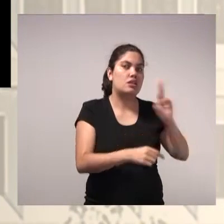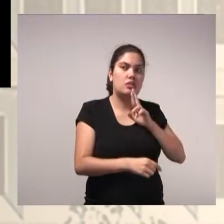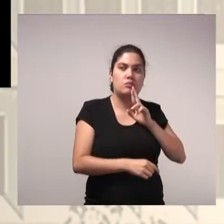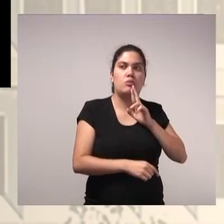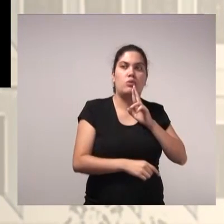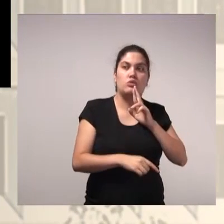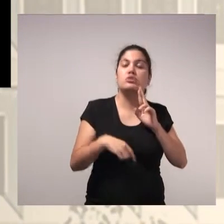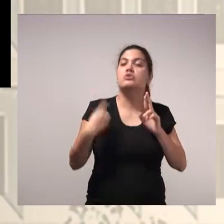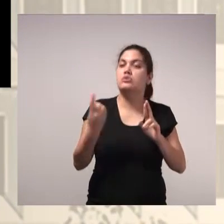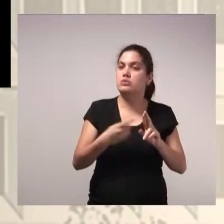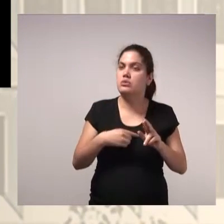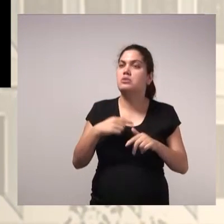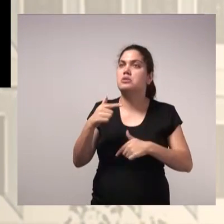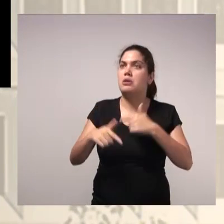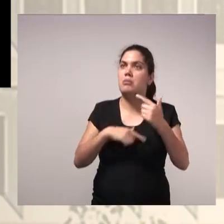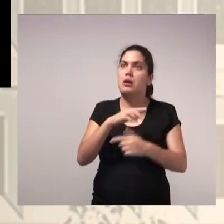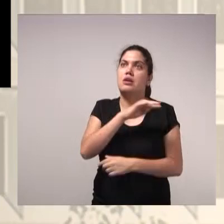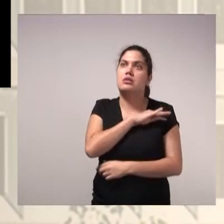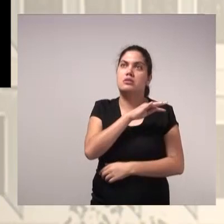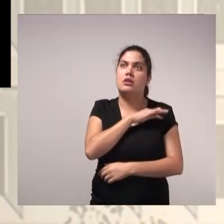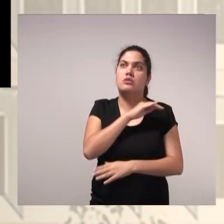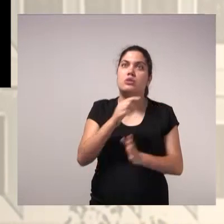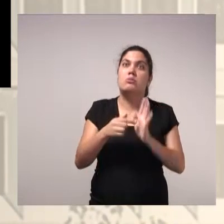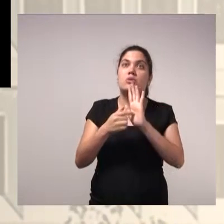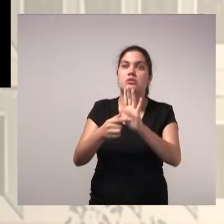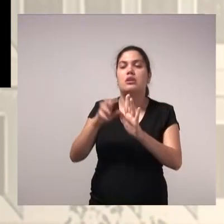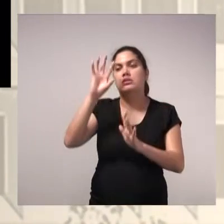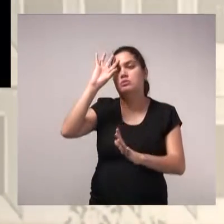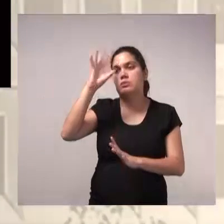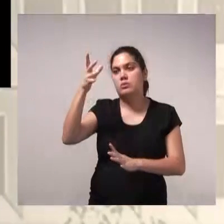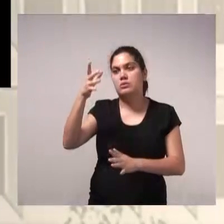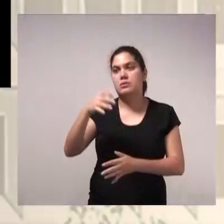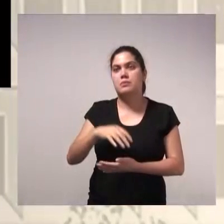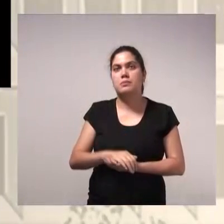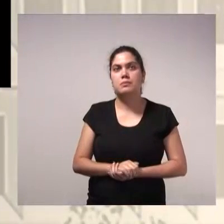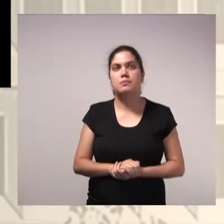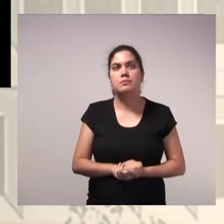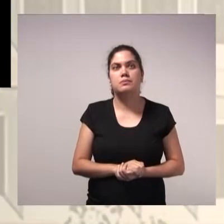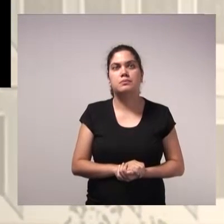obrigação como técnico é apresentar a solução.